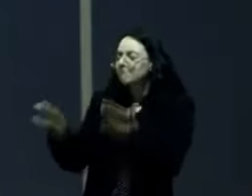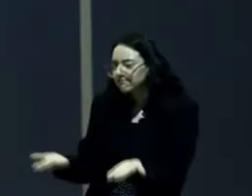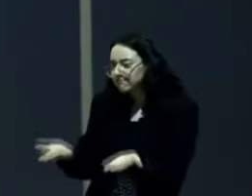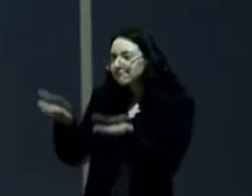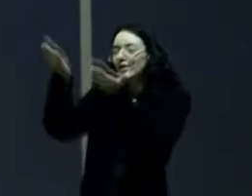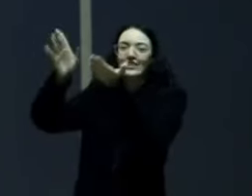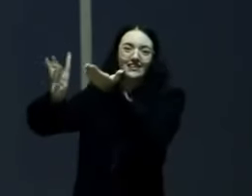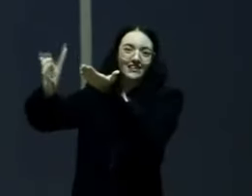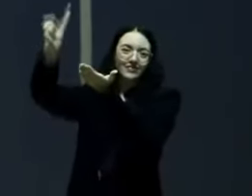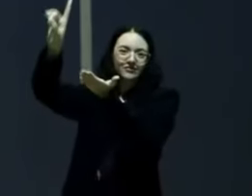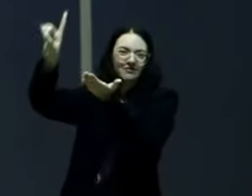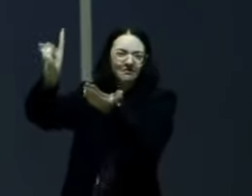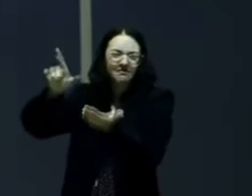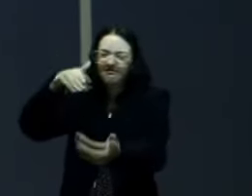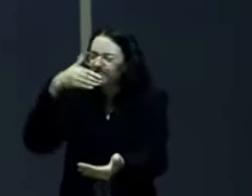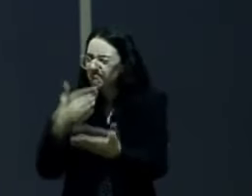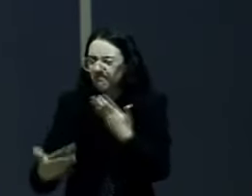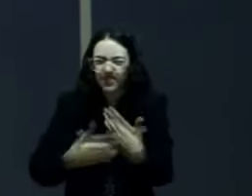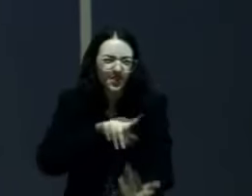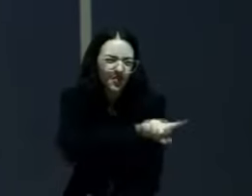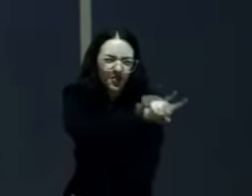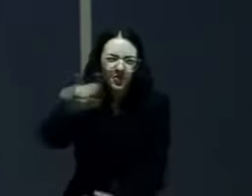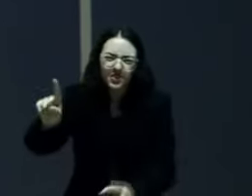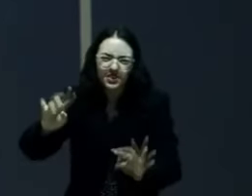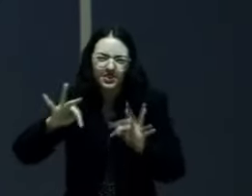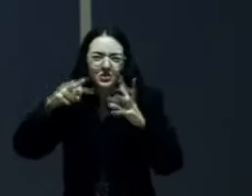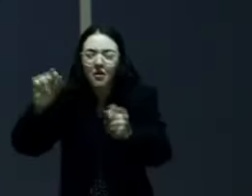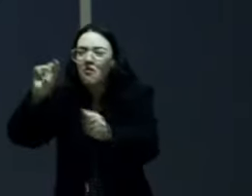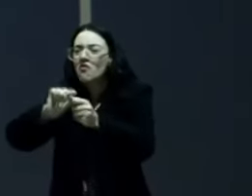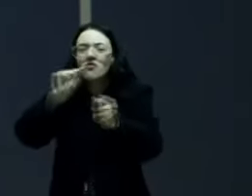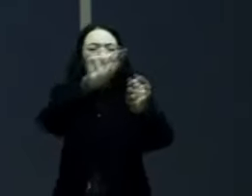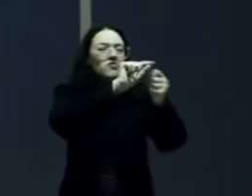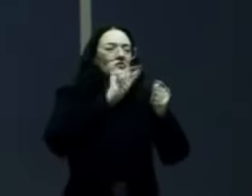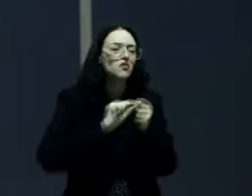Indiferente do que você veio fazer, eu vim apresentar o meu culto ao Senhor.